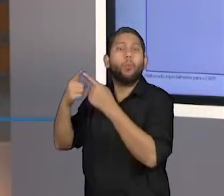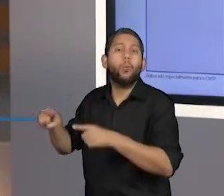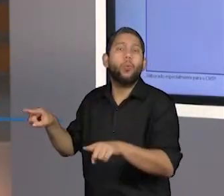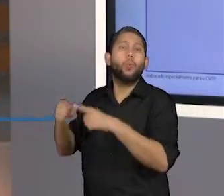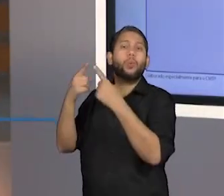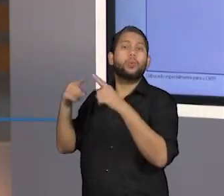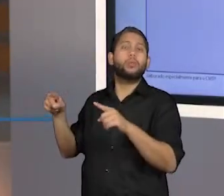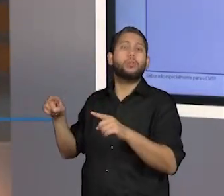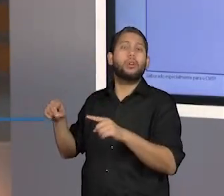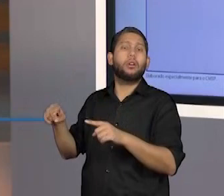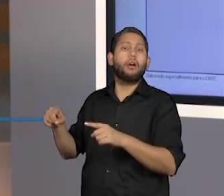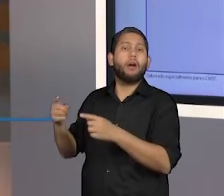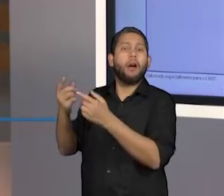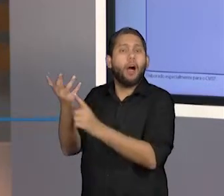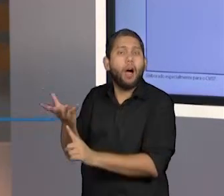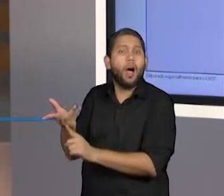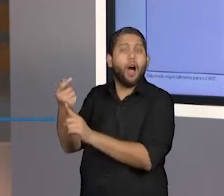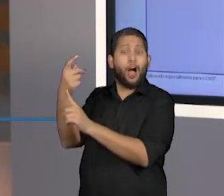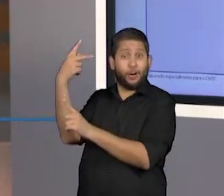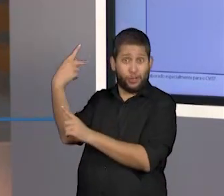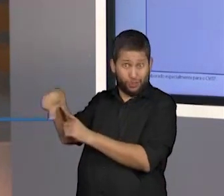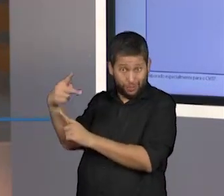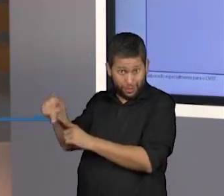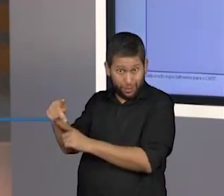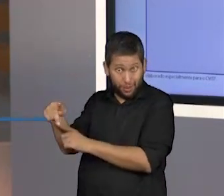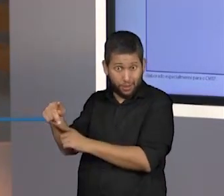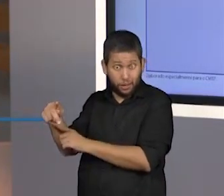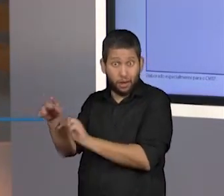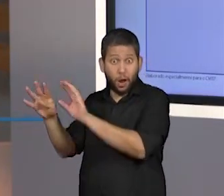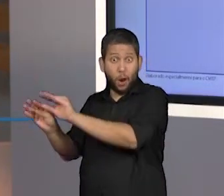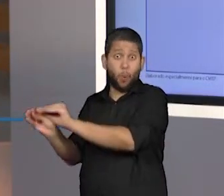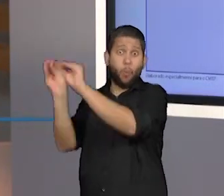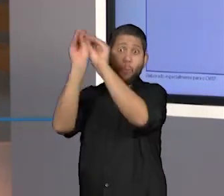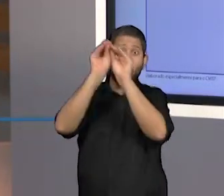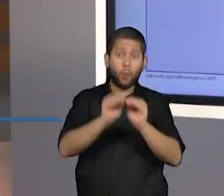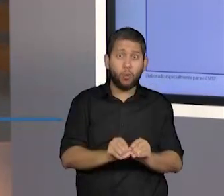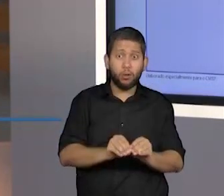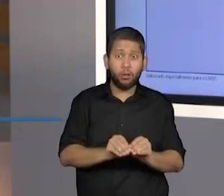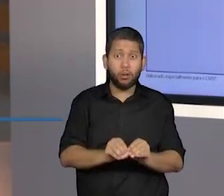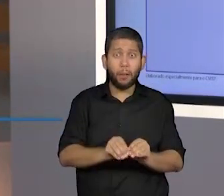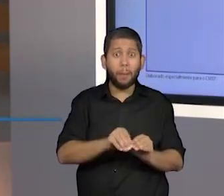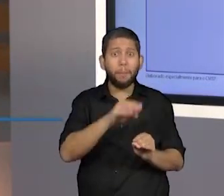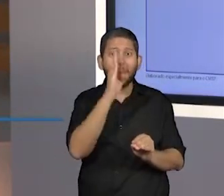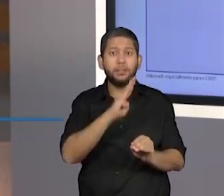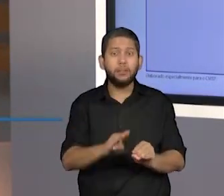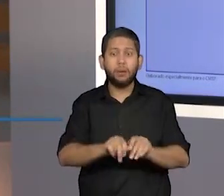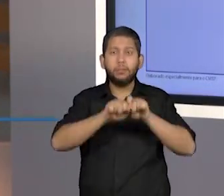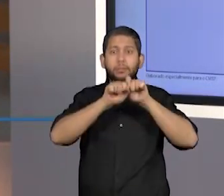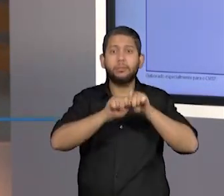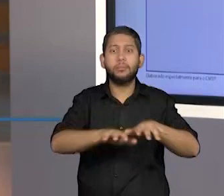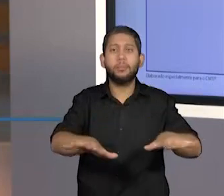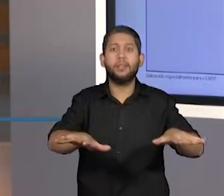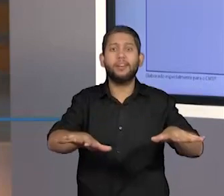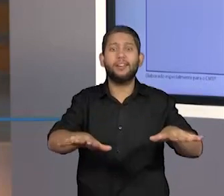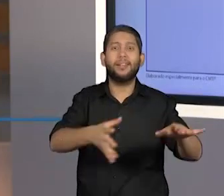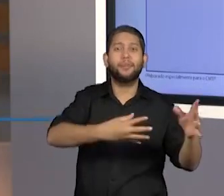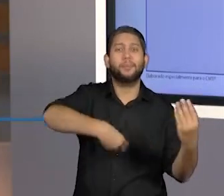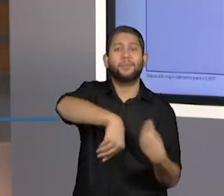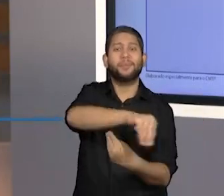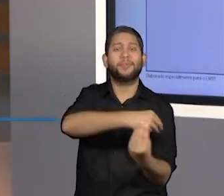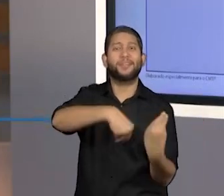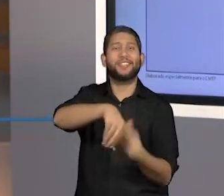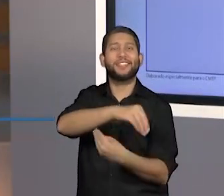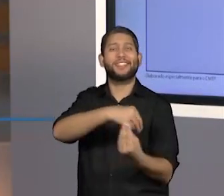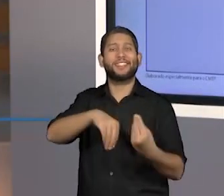por trás de uma história triste, que foi a história dos africanos vindo para o Brasil para serem escravizados aqui no